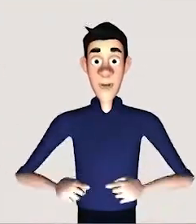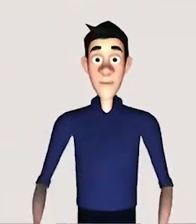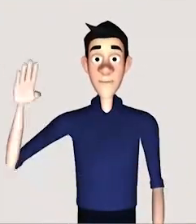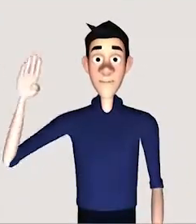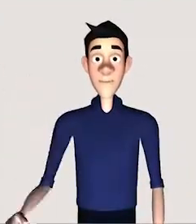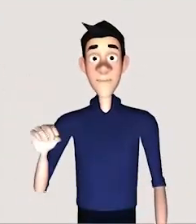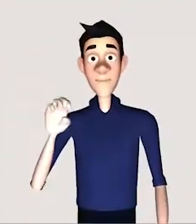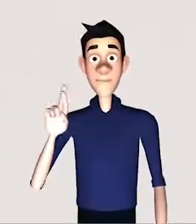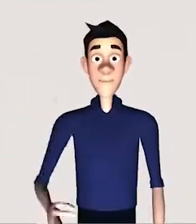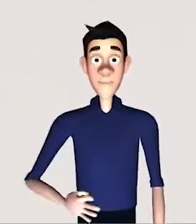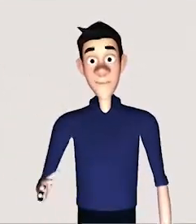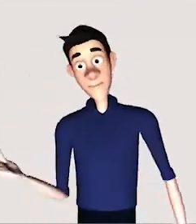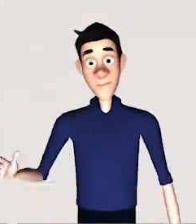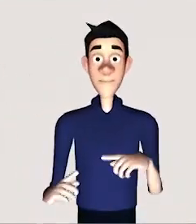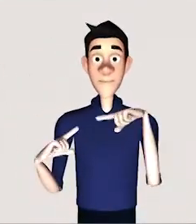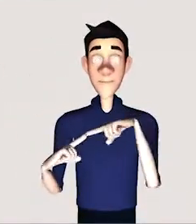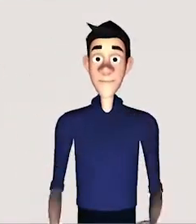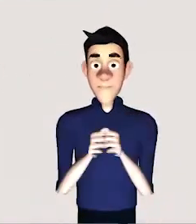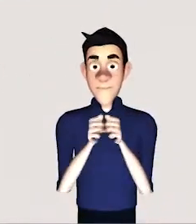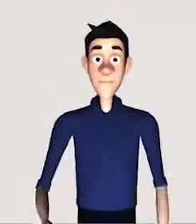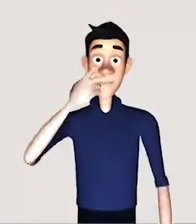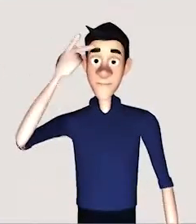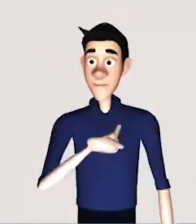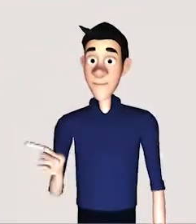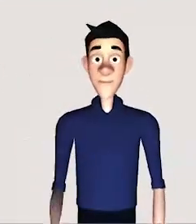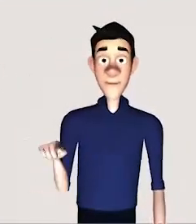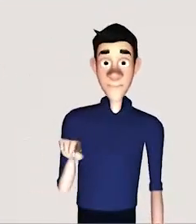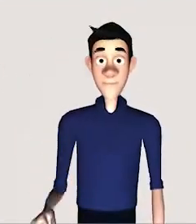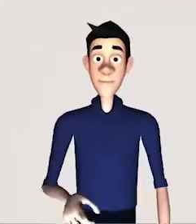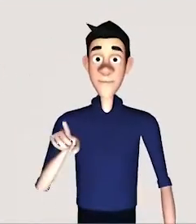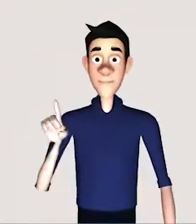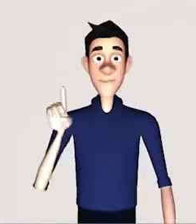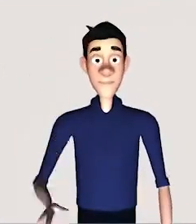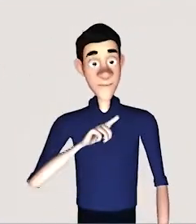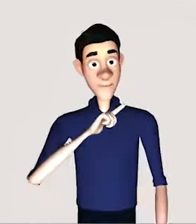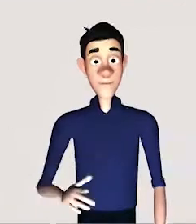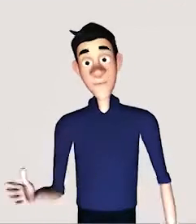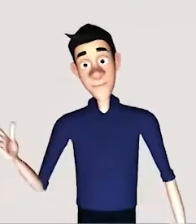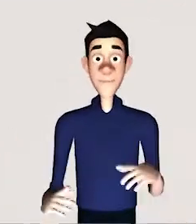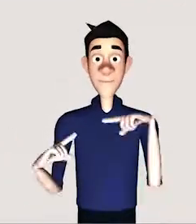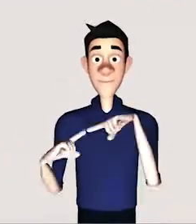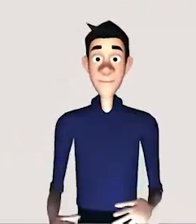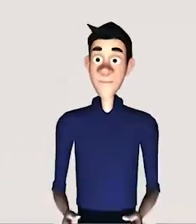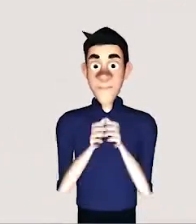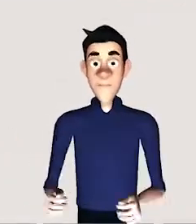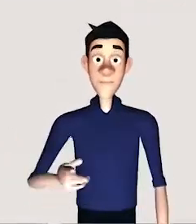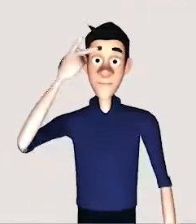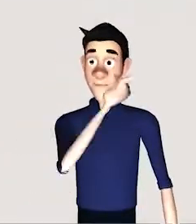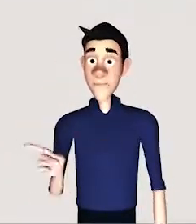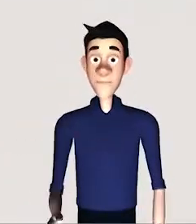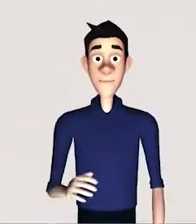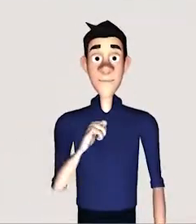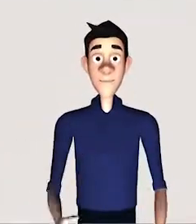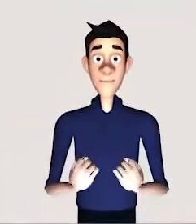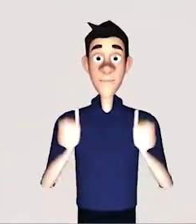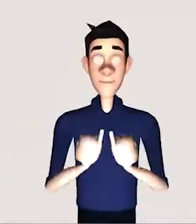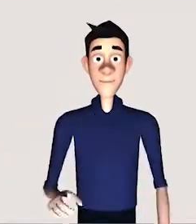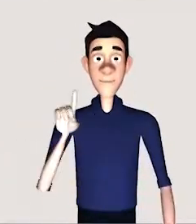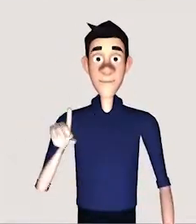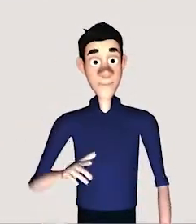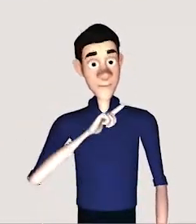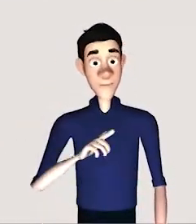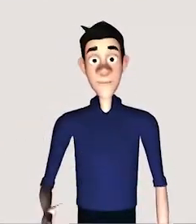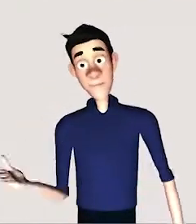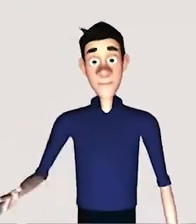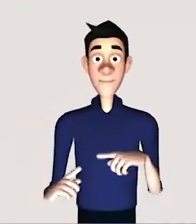o ciclo, né, dela se constituir como uma instituição efetivamente